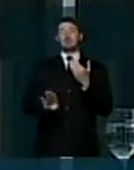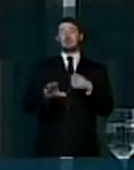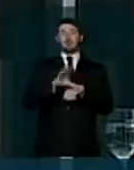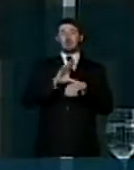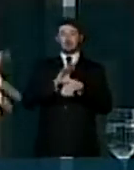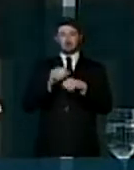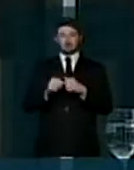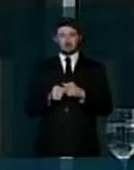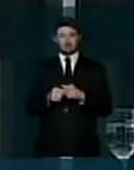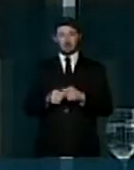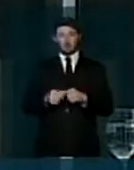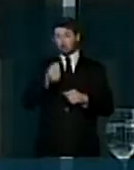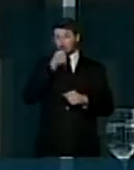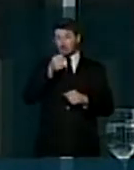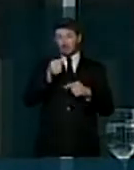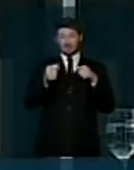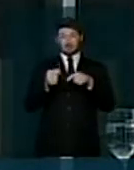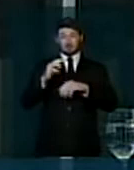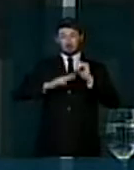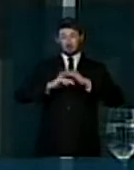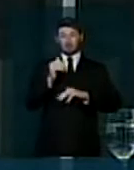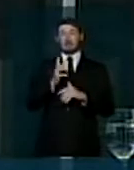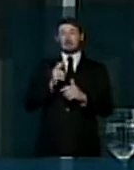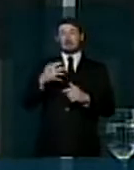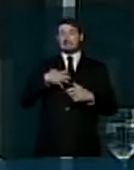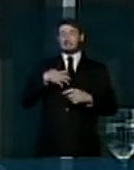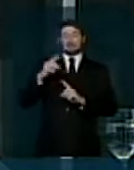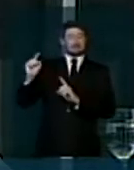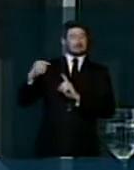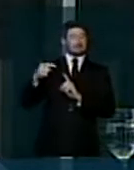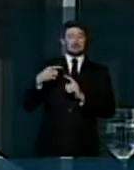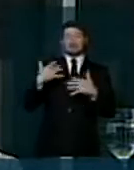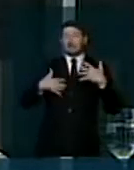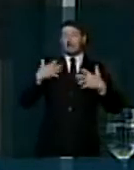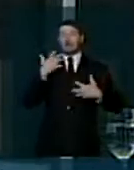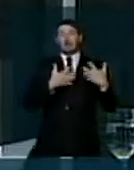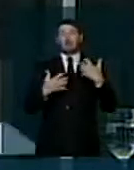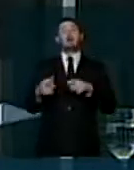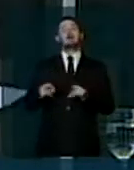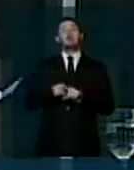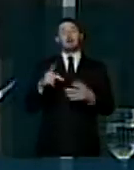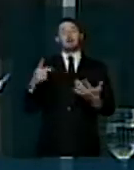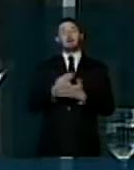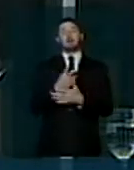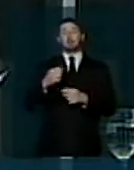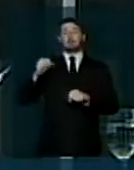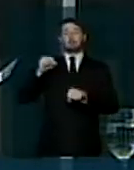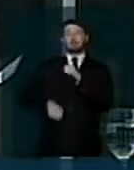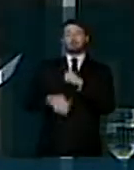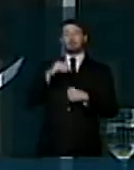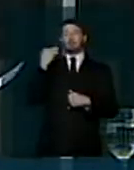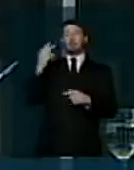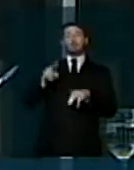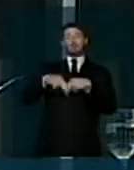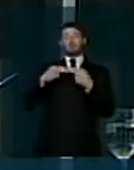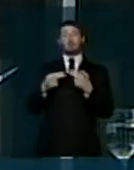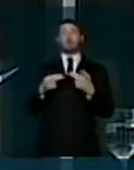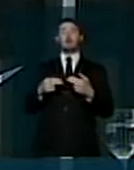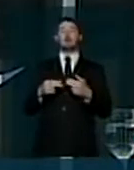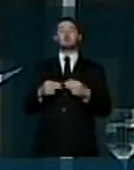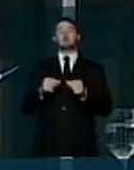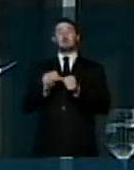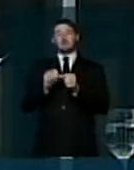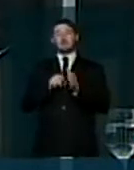há muito tempo esses jornalistas se sentem ameaçados e até mesmo são vitimados com a sua própria vida, por